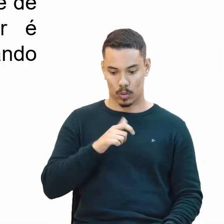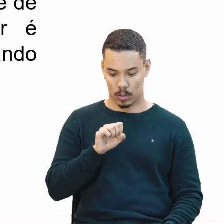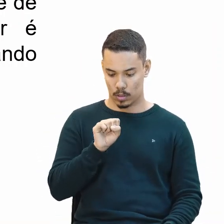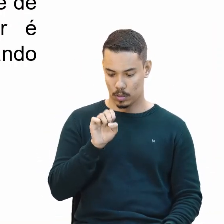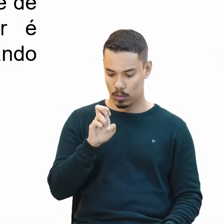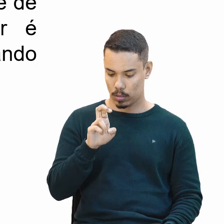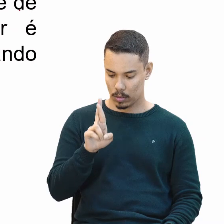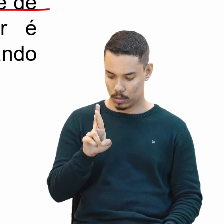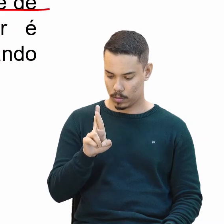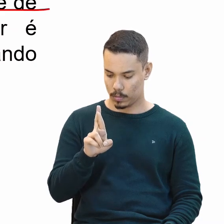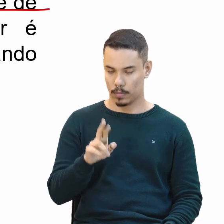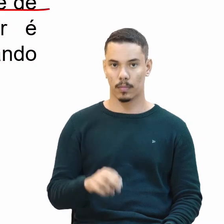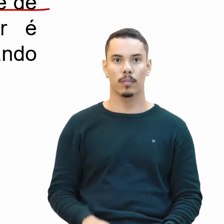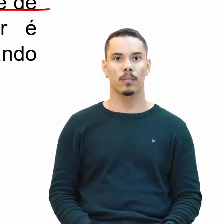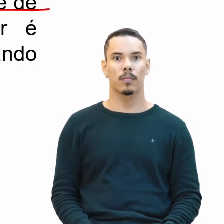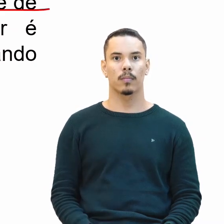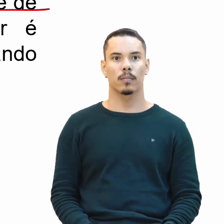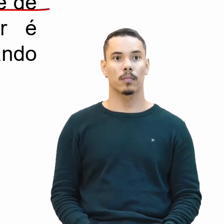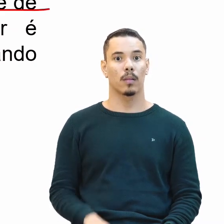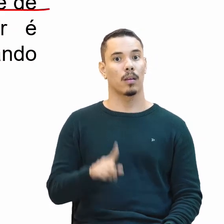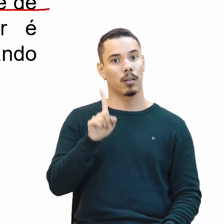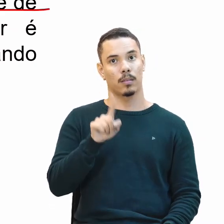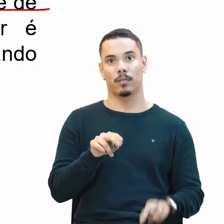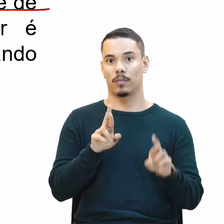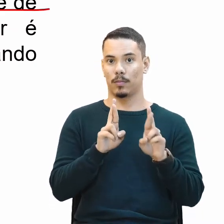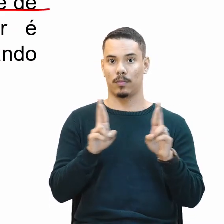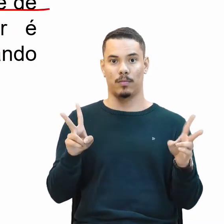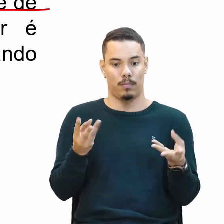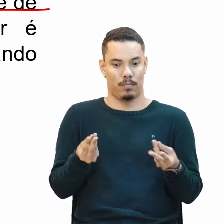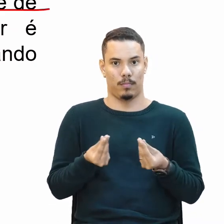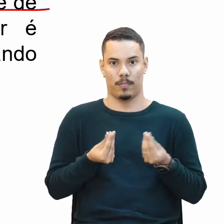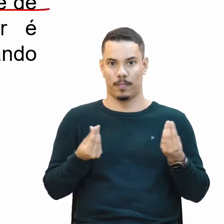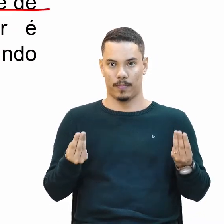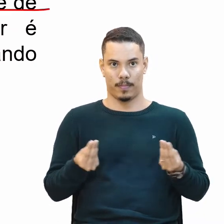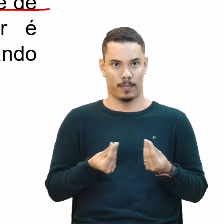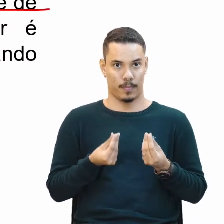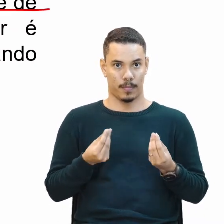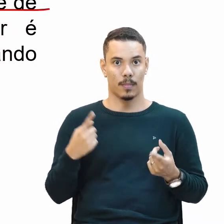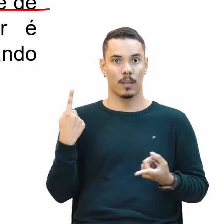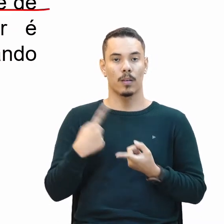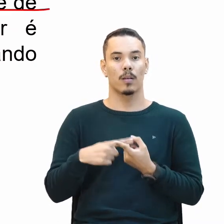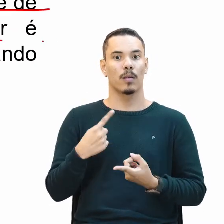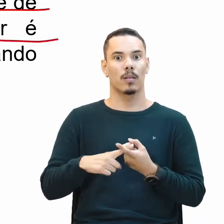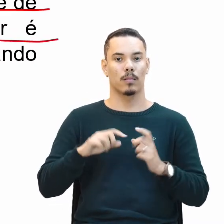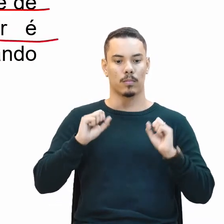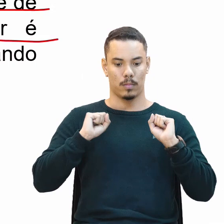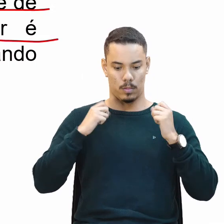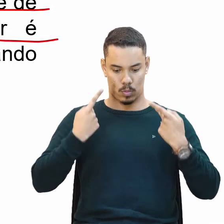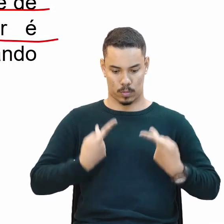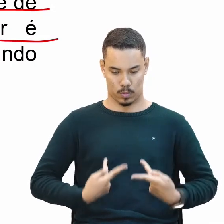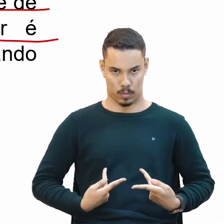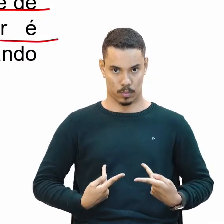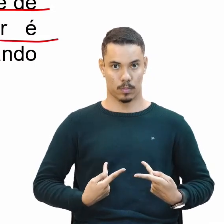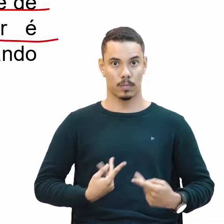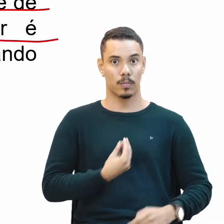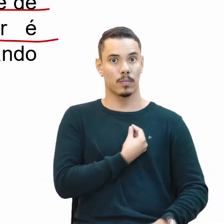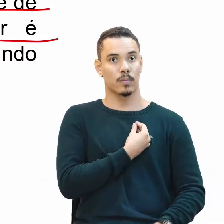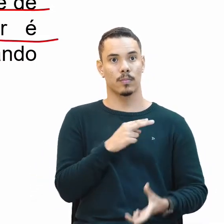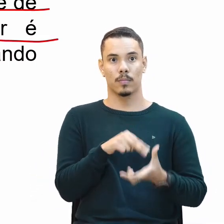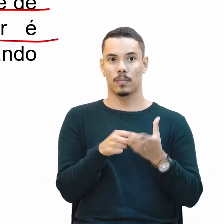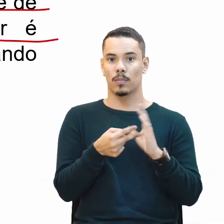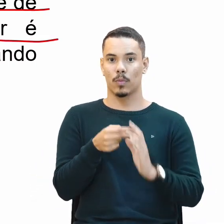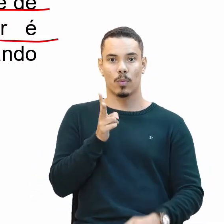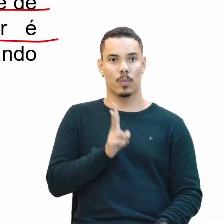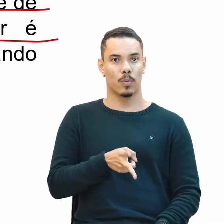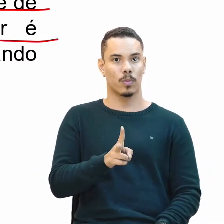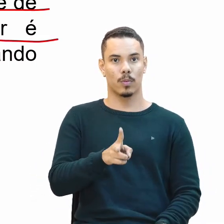o existir, ele é diferente de sua essência. Para um ser humano, existir é continuar